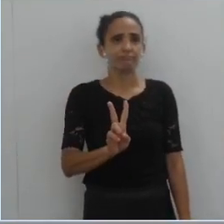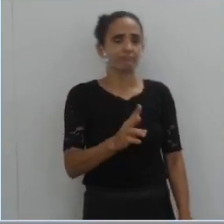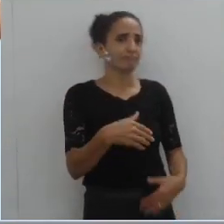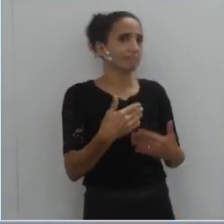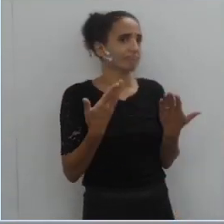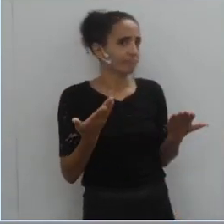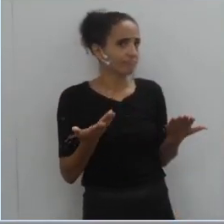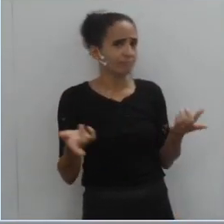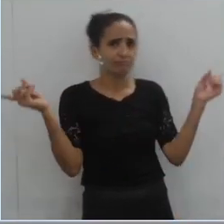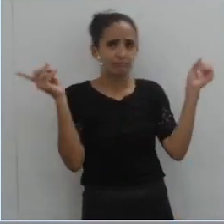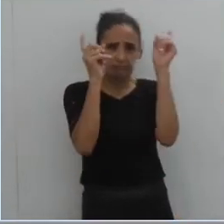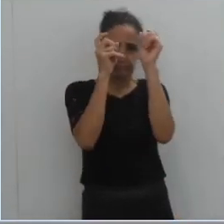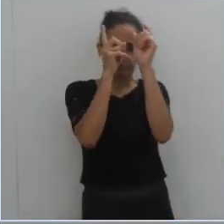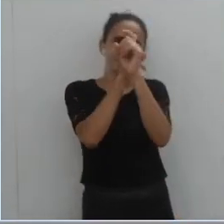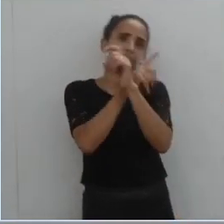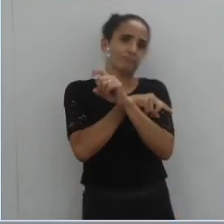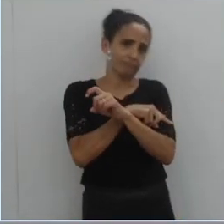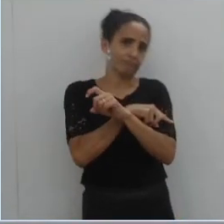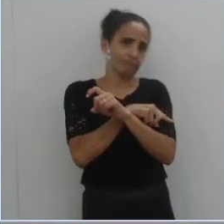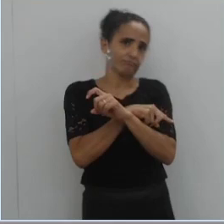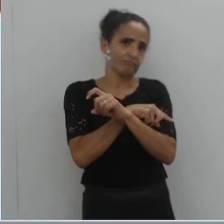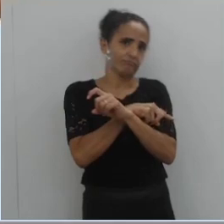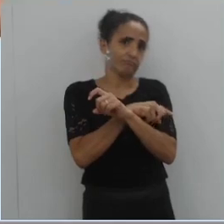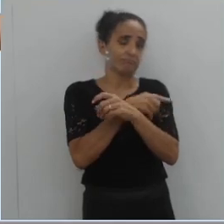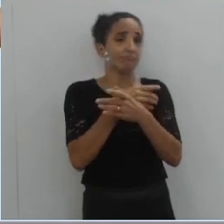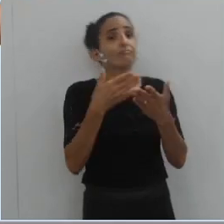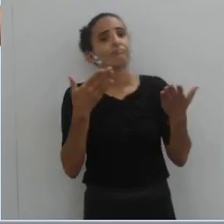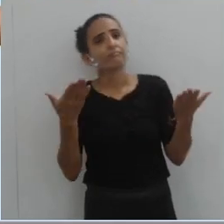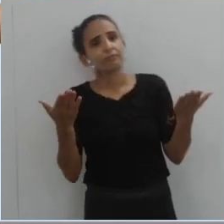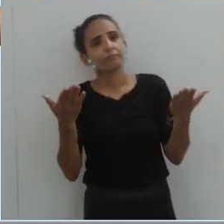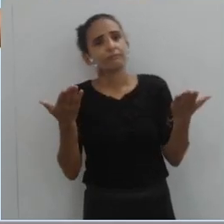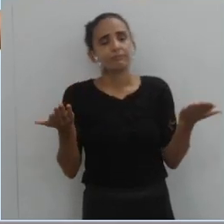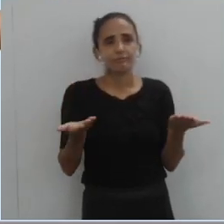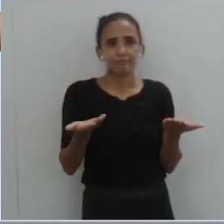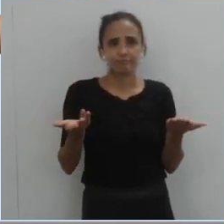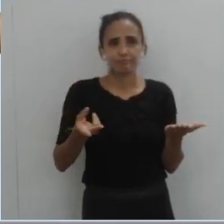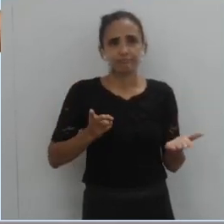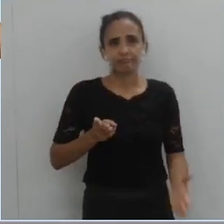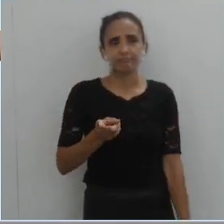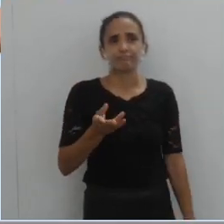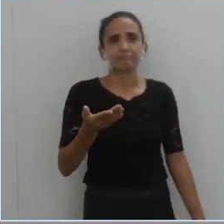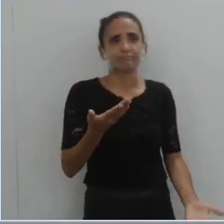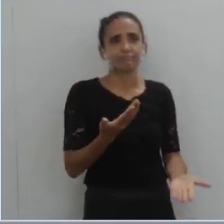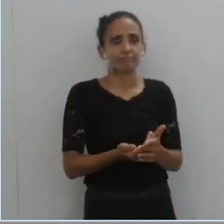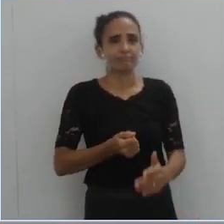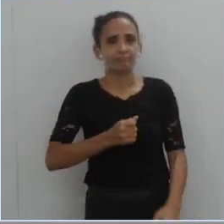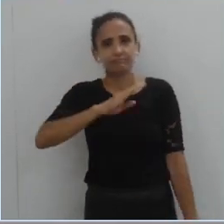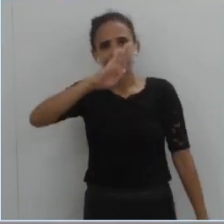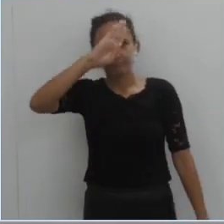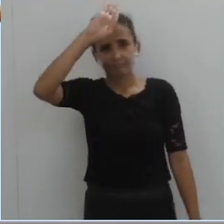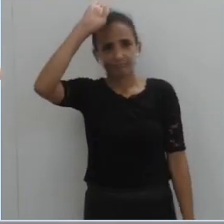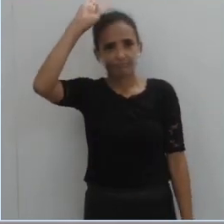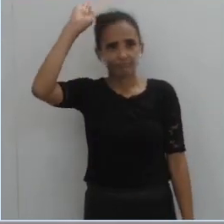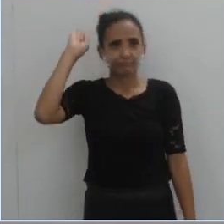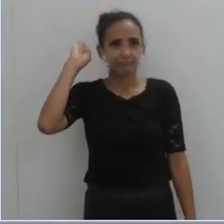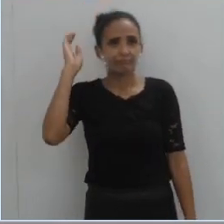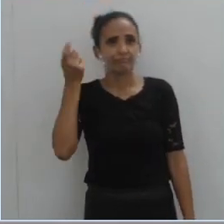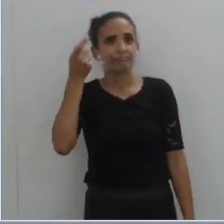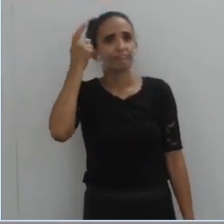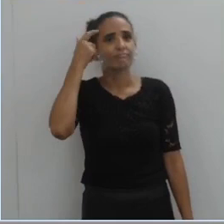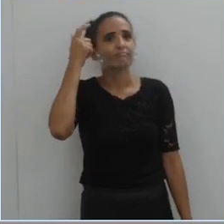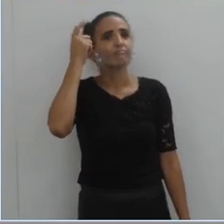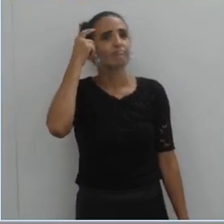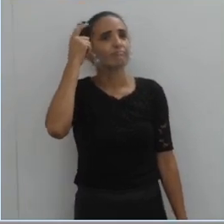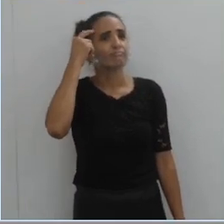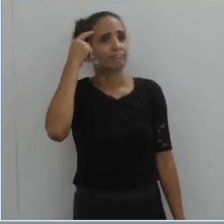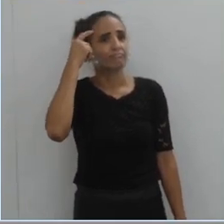situação deprimente, né? Aí a gente volta para quem? Para Roma. Já Roma tem um pensamento